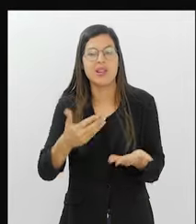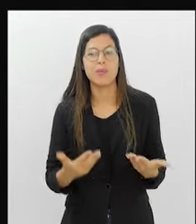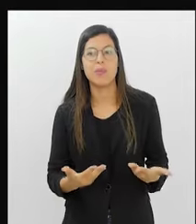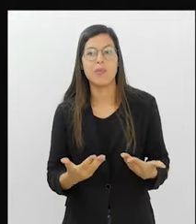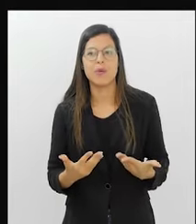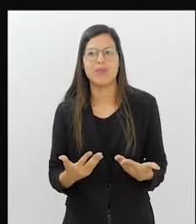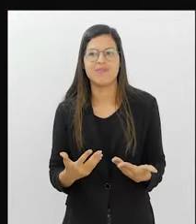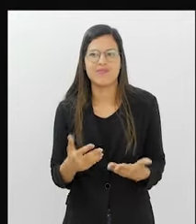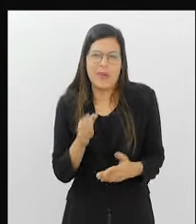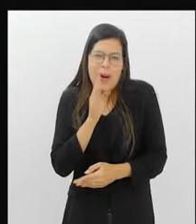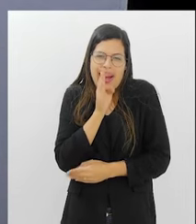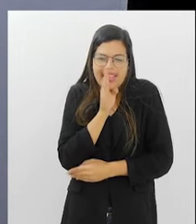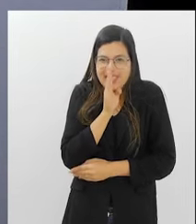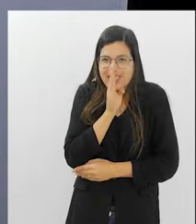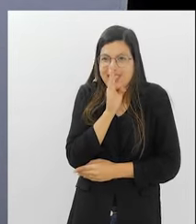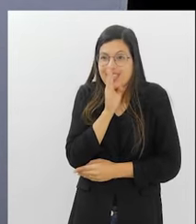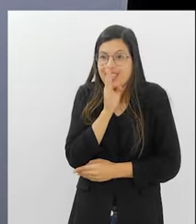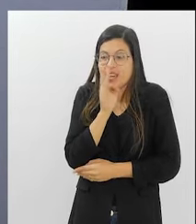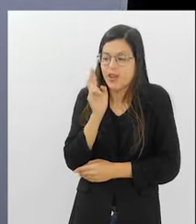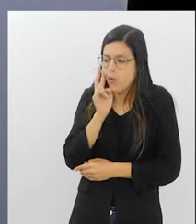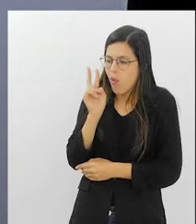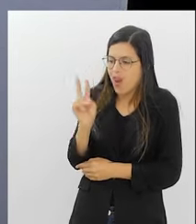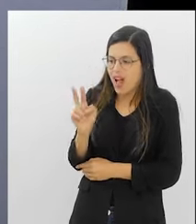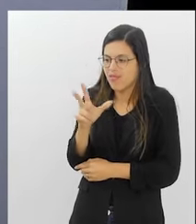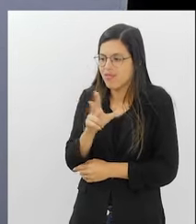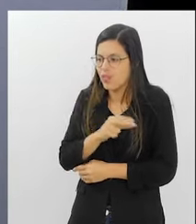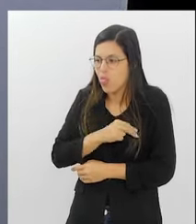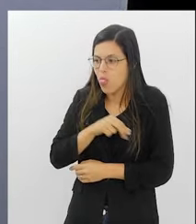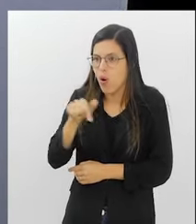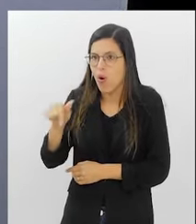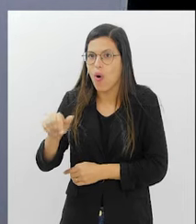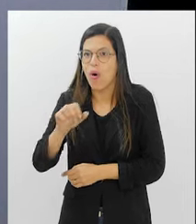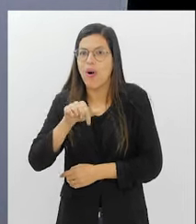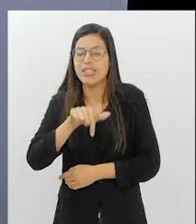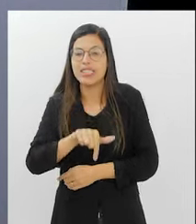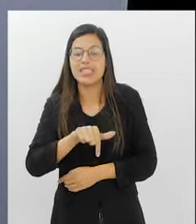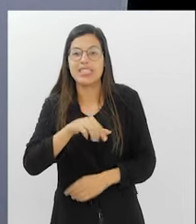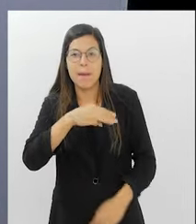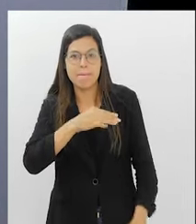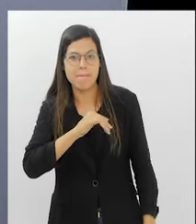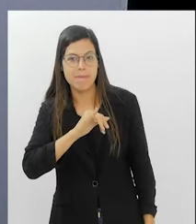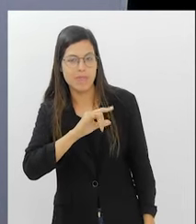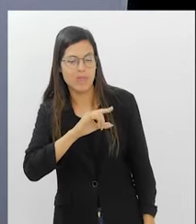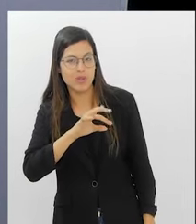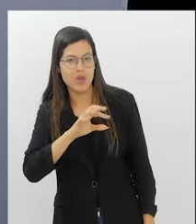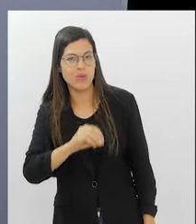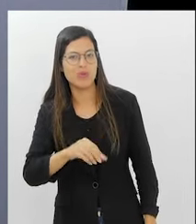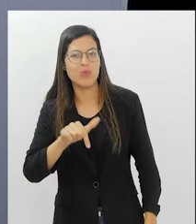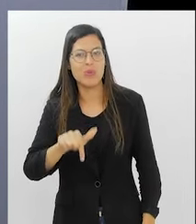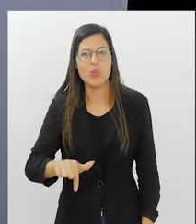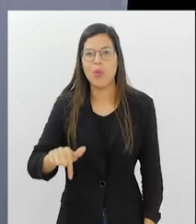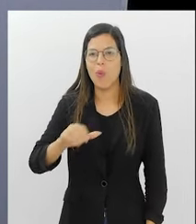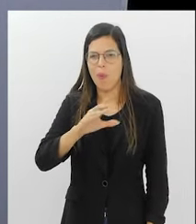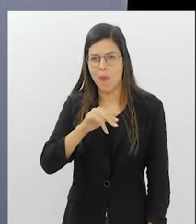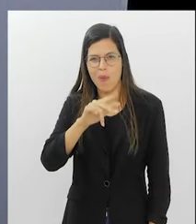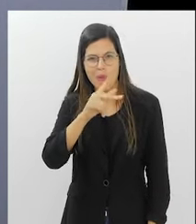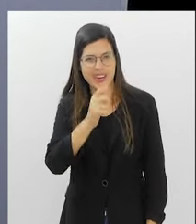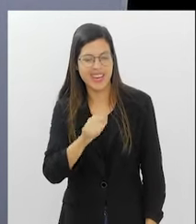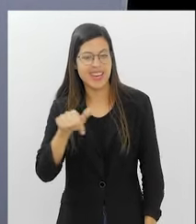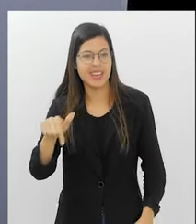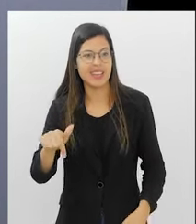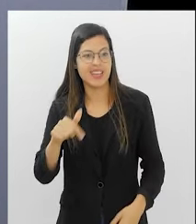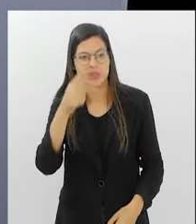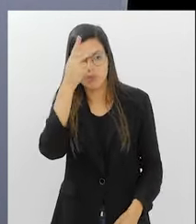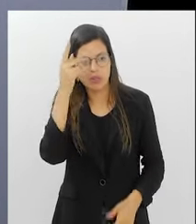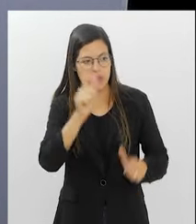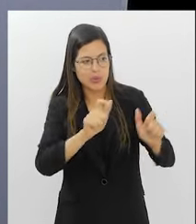fiquei enlouquecida eu vendo quem é quietinha no cantinho falei ah só minha sorriso Ah meu T Cunha